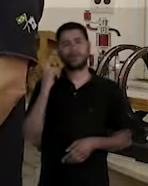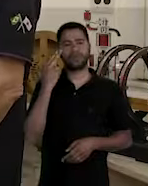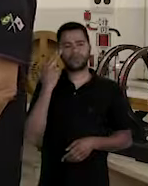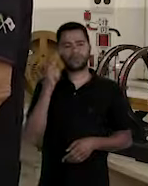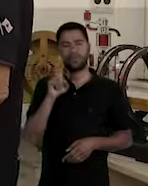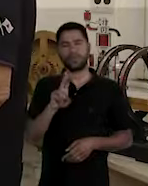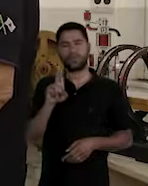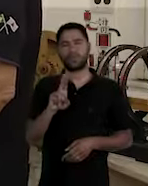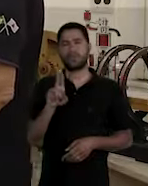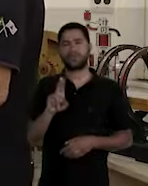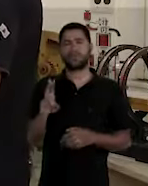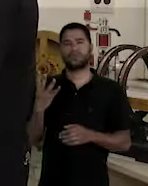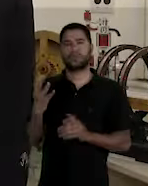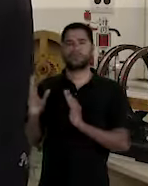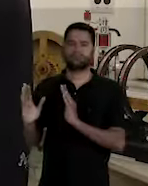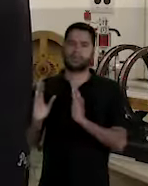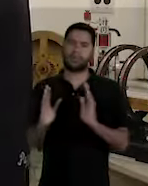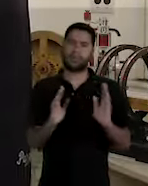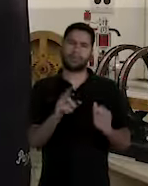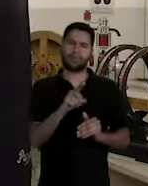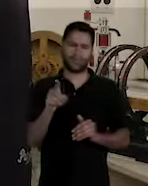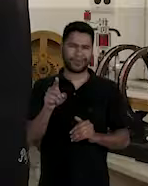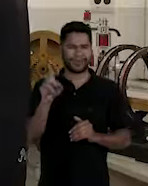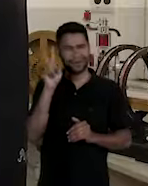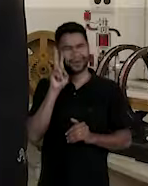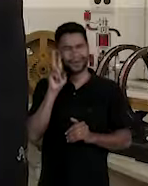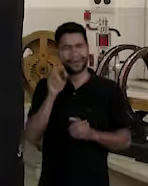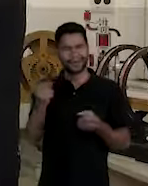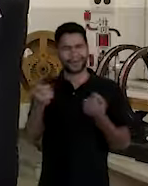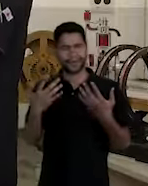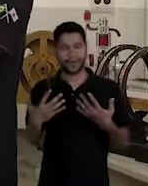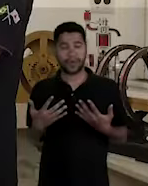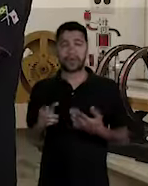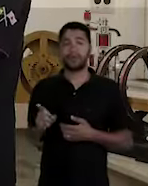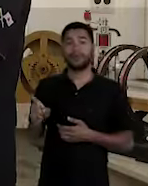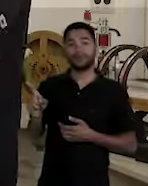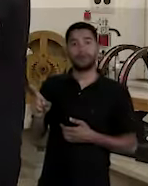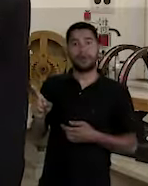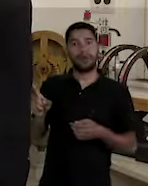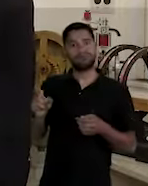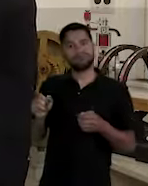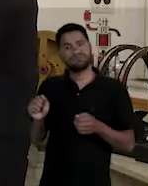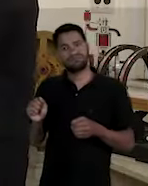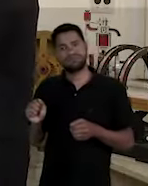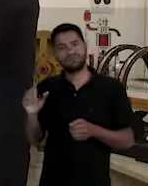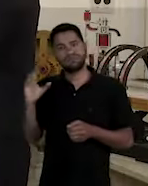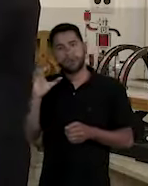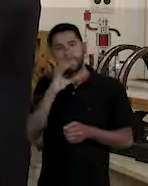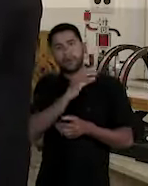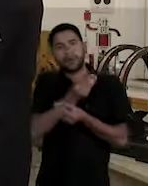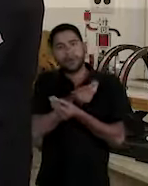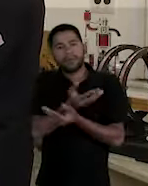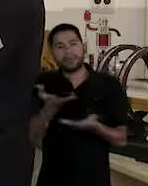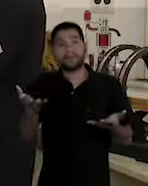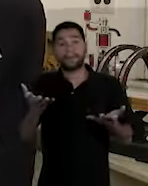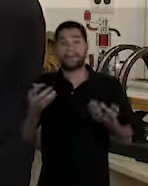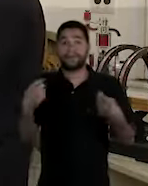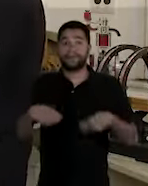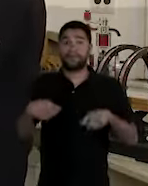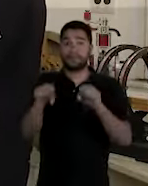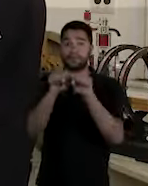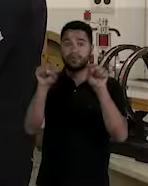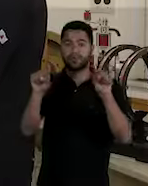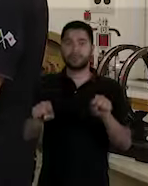esse de 4 tempos. Como você mesmo lembrou, isso daqui tudo gera calor. Então eu tenho que ter um sistema